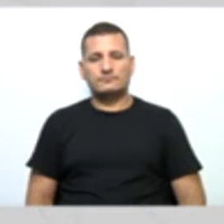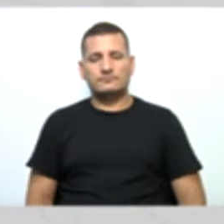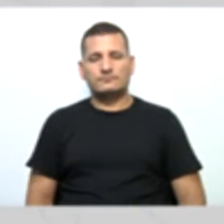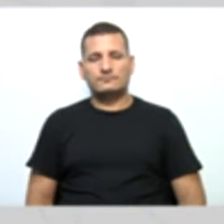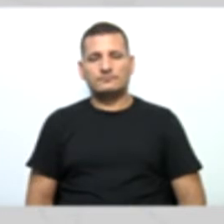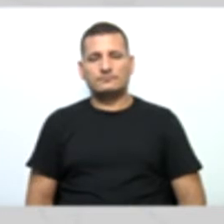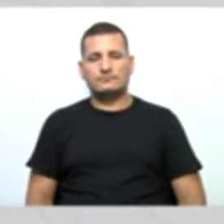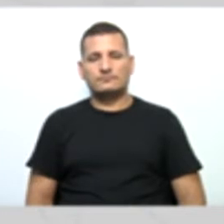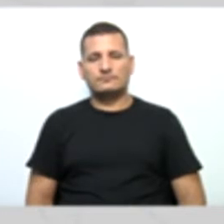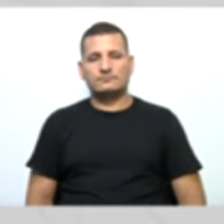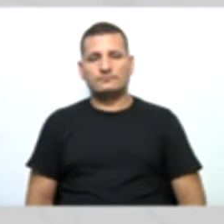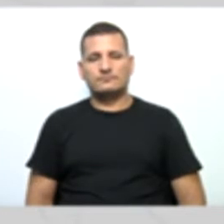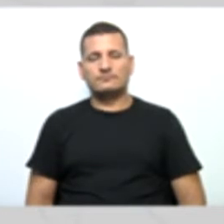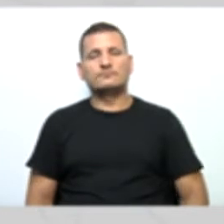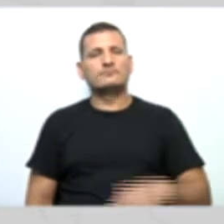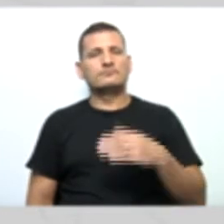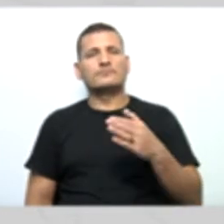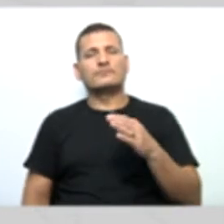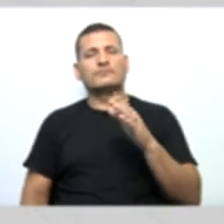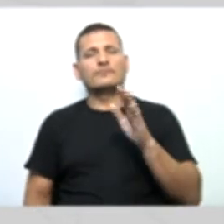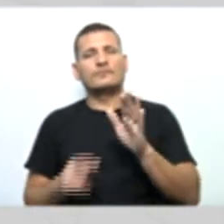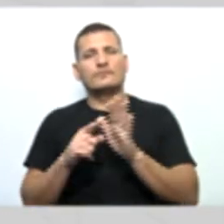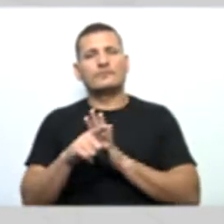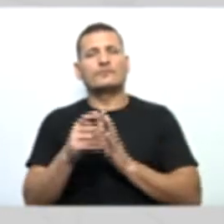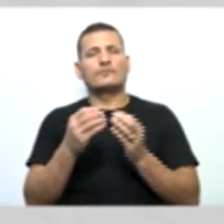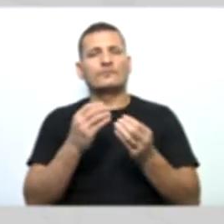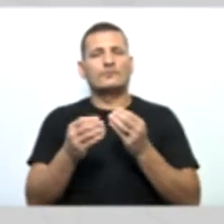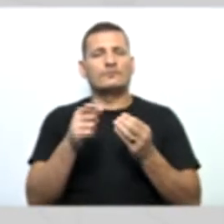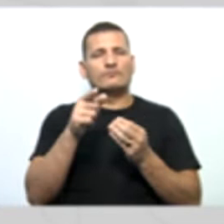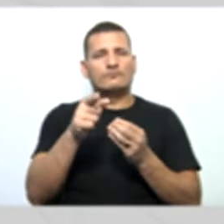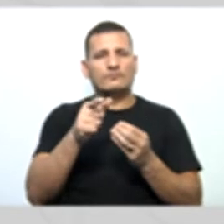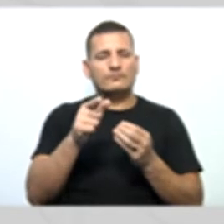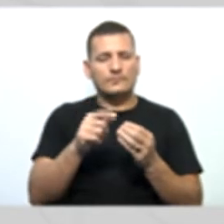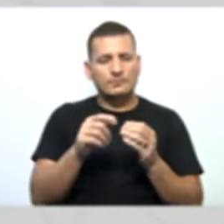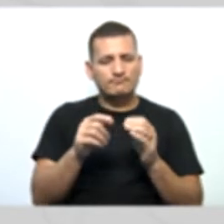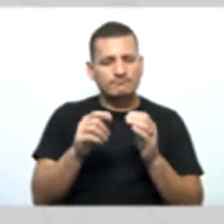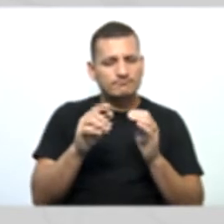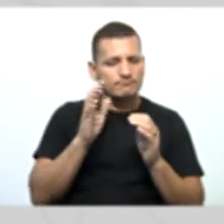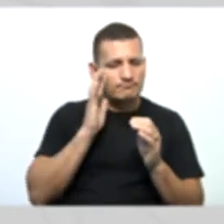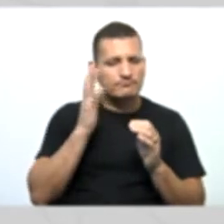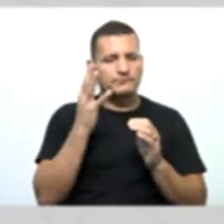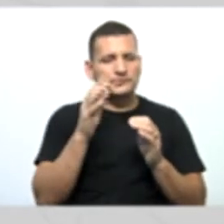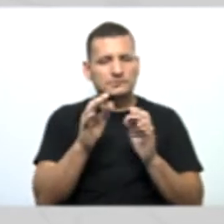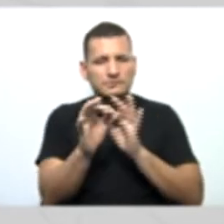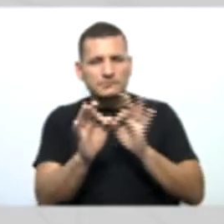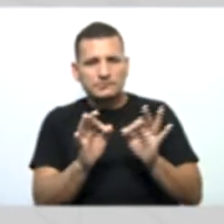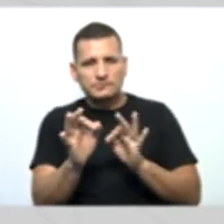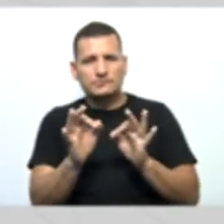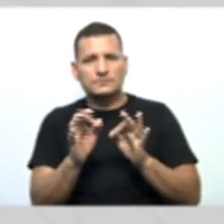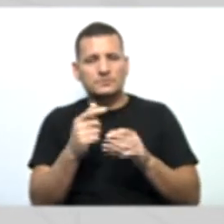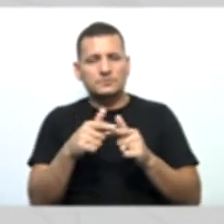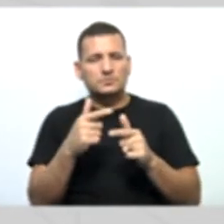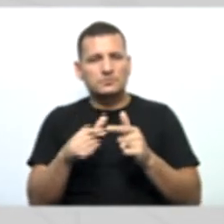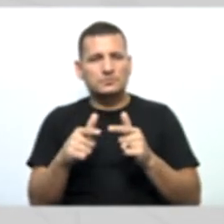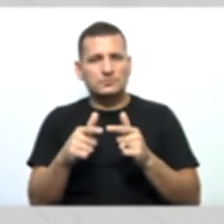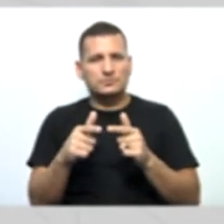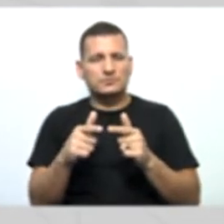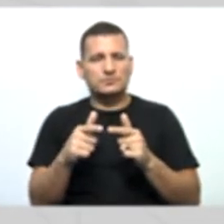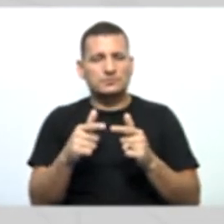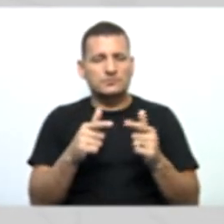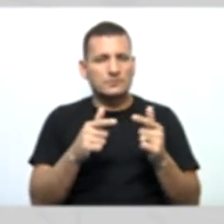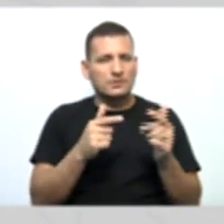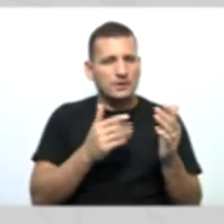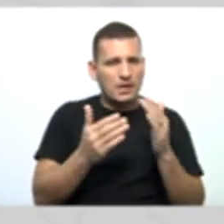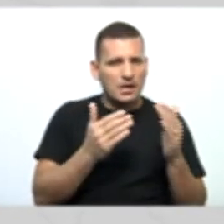vai abordar os problemas que vão acontecer no desenvolvimento, na análise, né, ou na fase